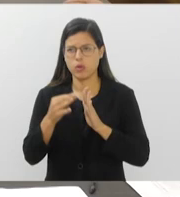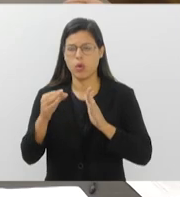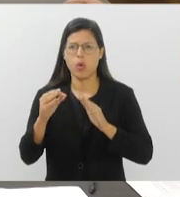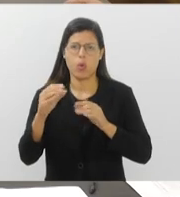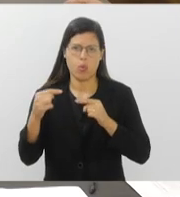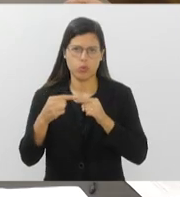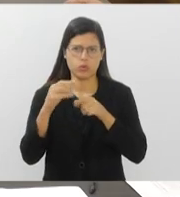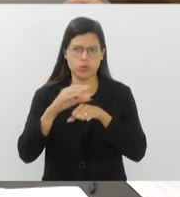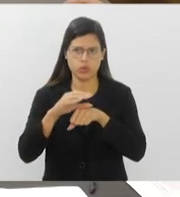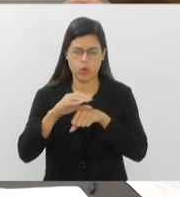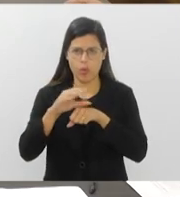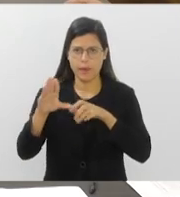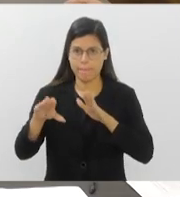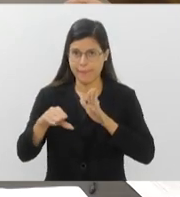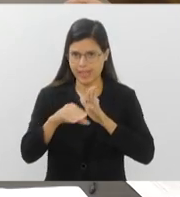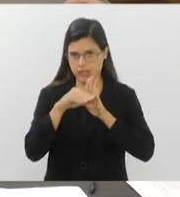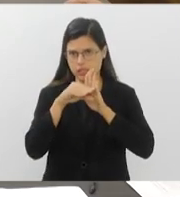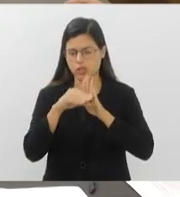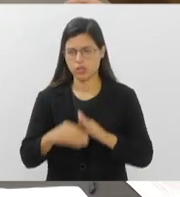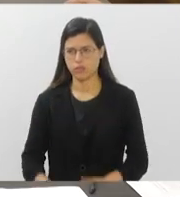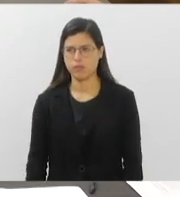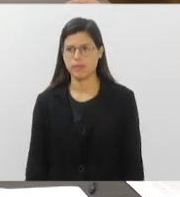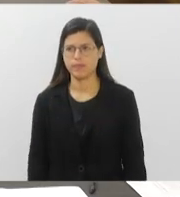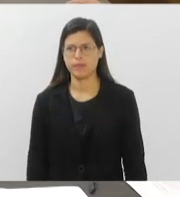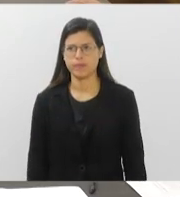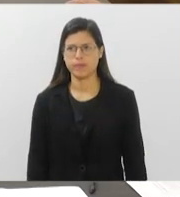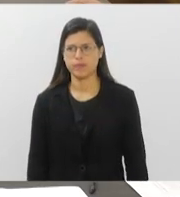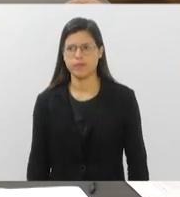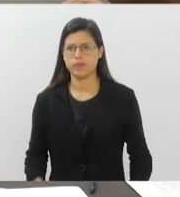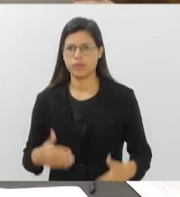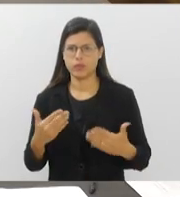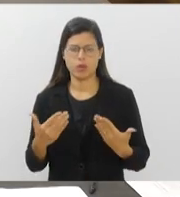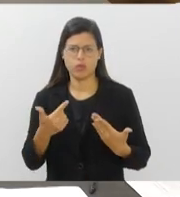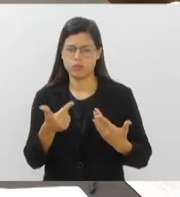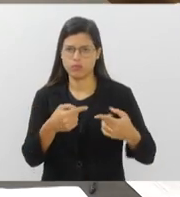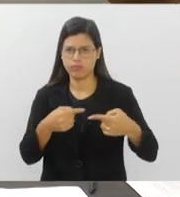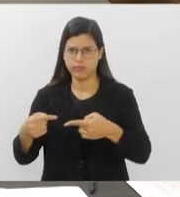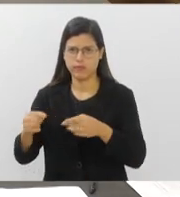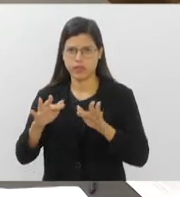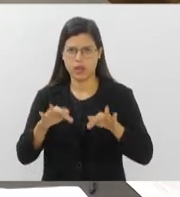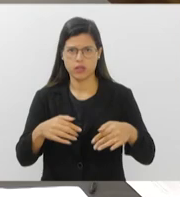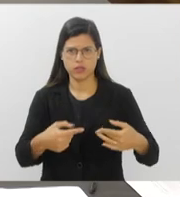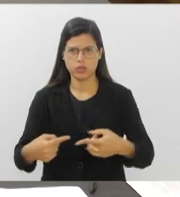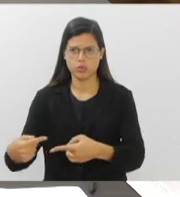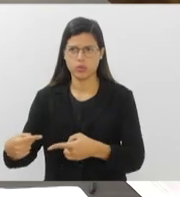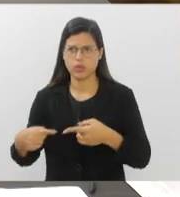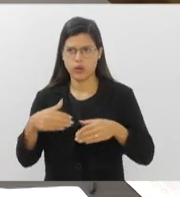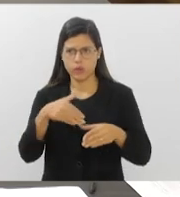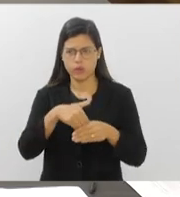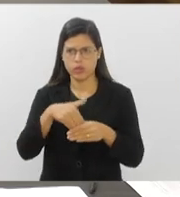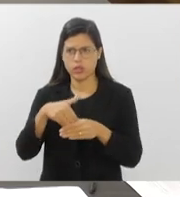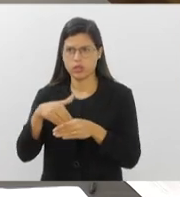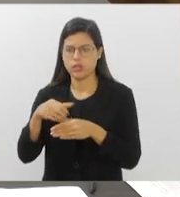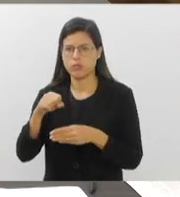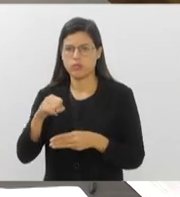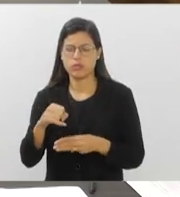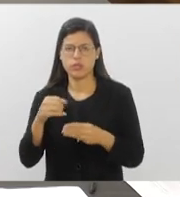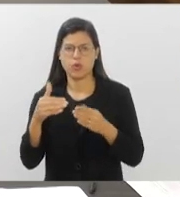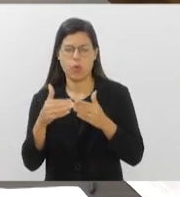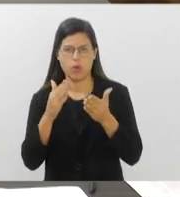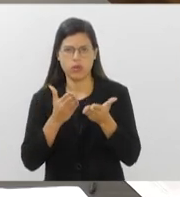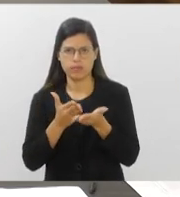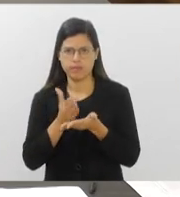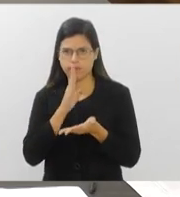na verdade, agora, com emendas. Sim. Então, não havendo quem queira discutir, encerrada a discussão, em votação, os senhores que aprovam, permaneçam como